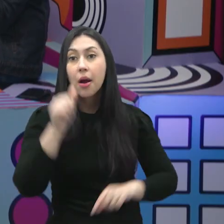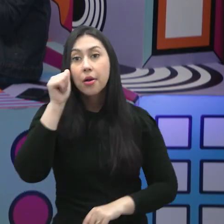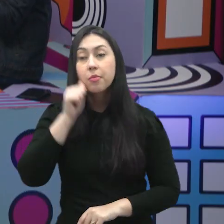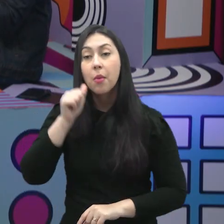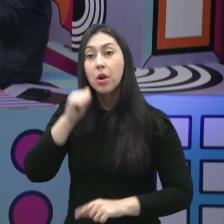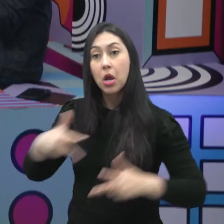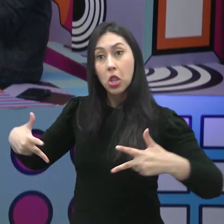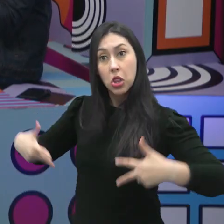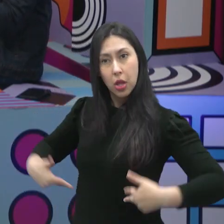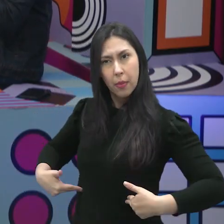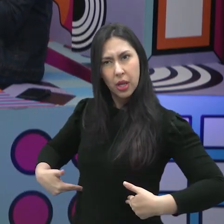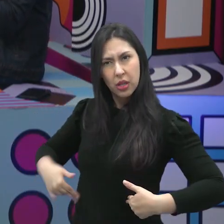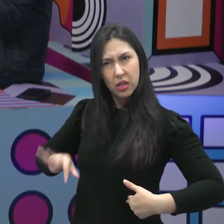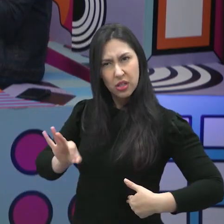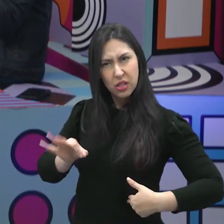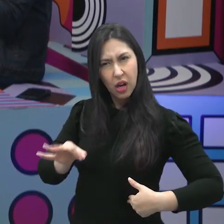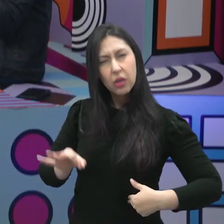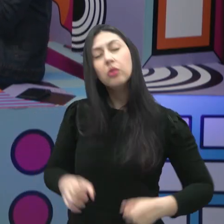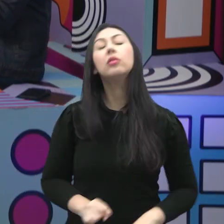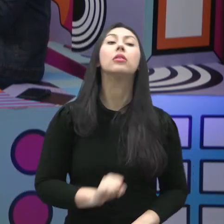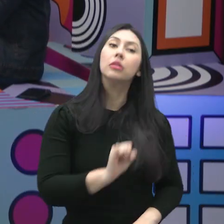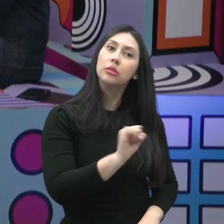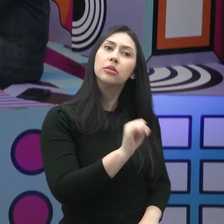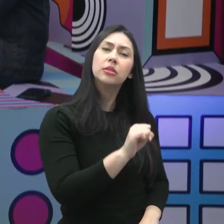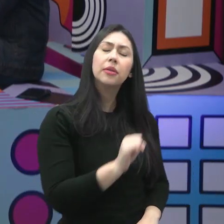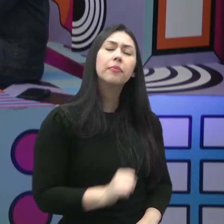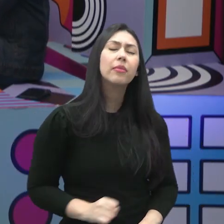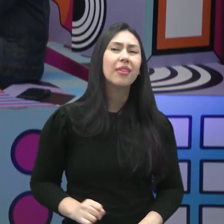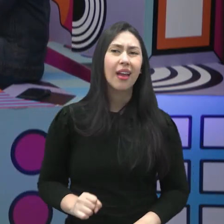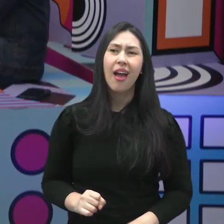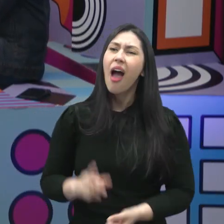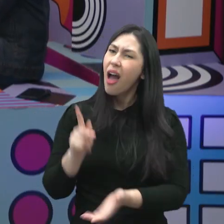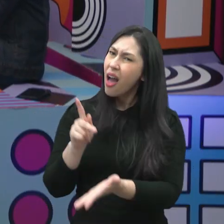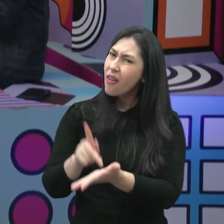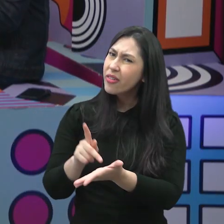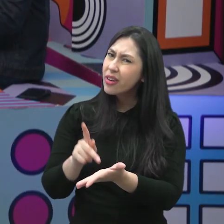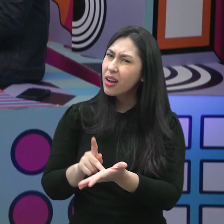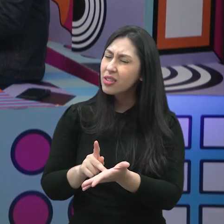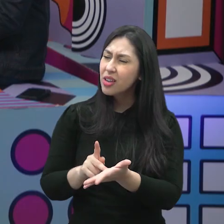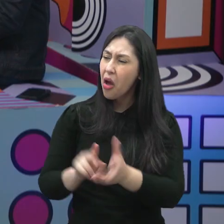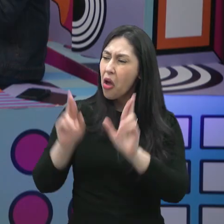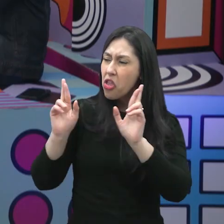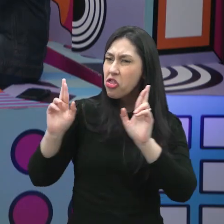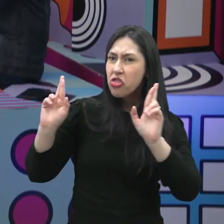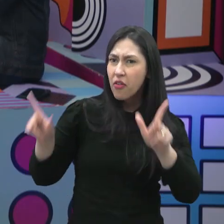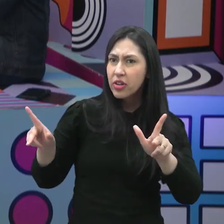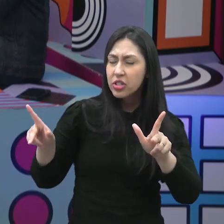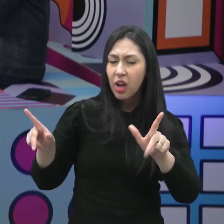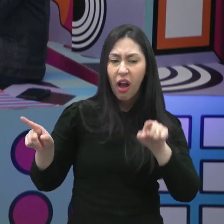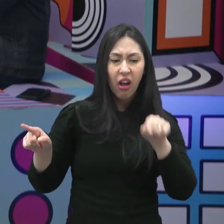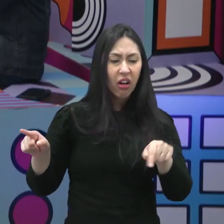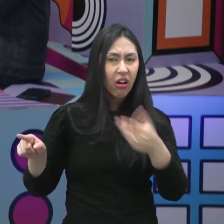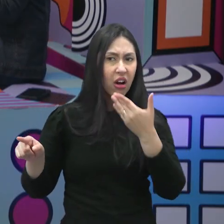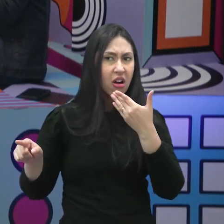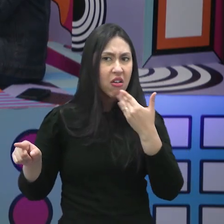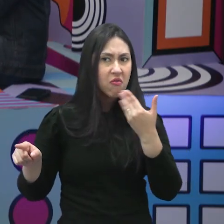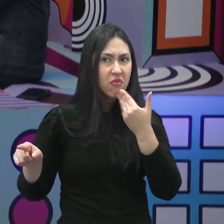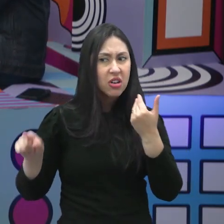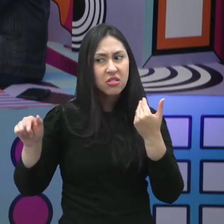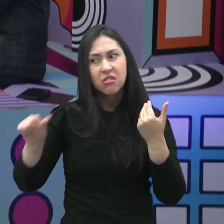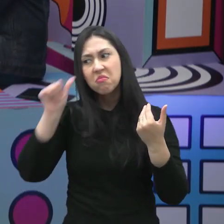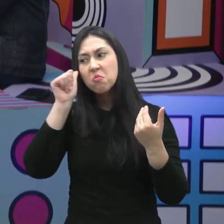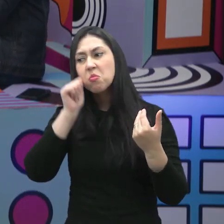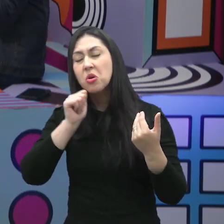mulheres, laqueadura. É isso. A nomenclatura é essa. Isso. E por que é de fato mais fácil, aspas, né? Mais fácil